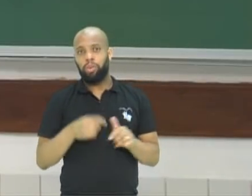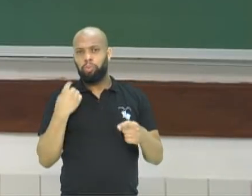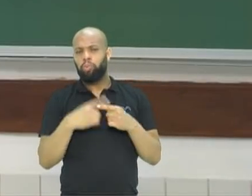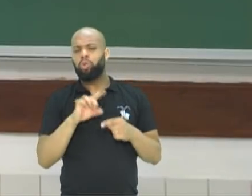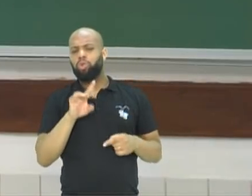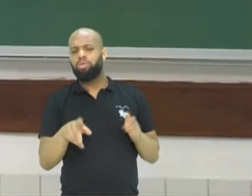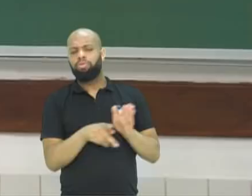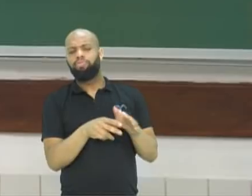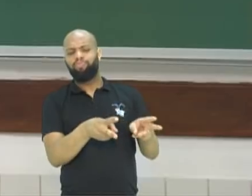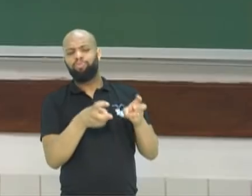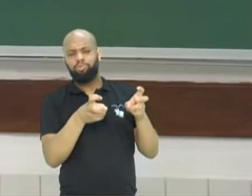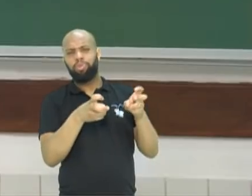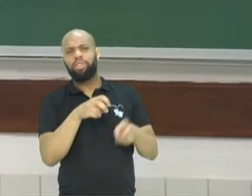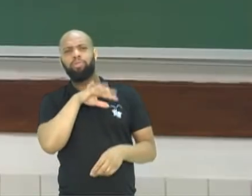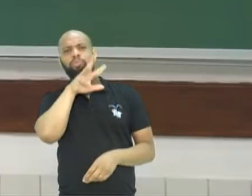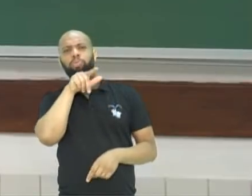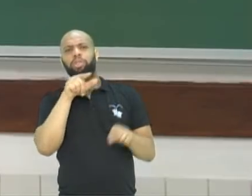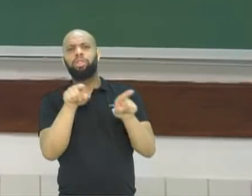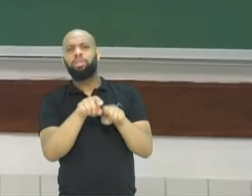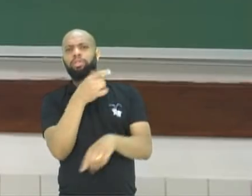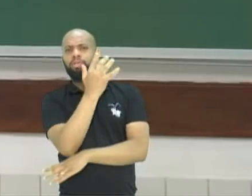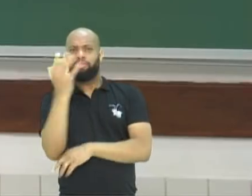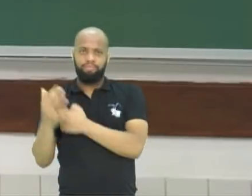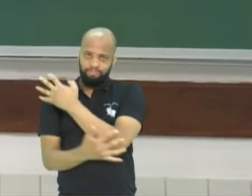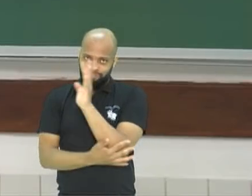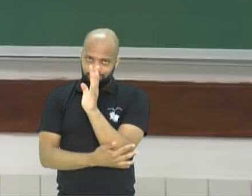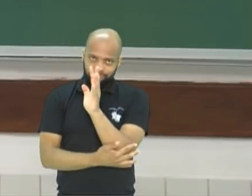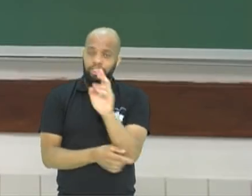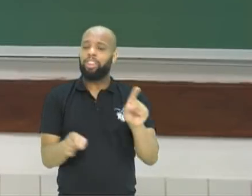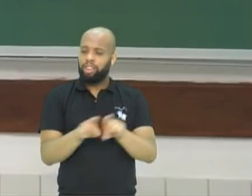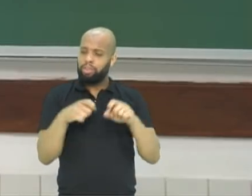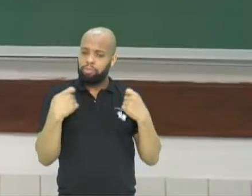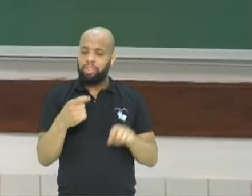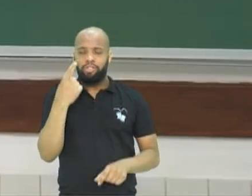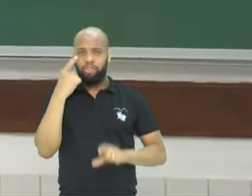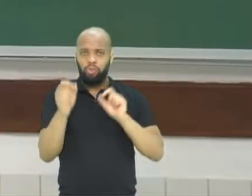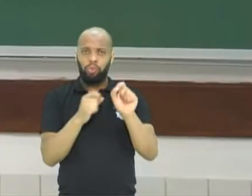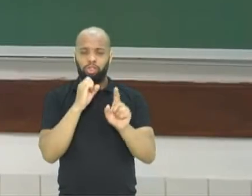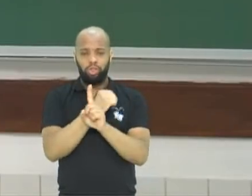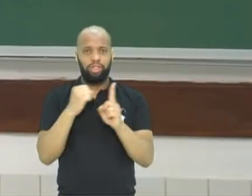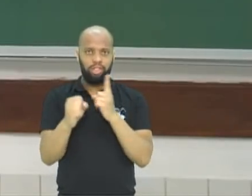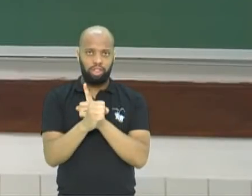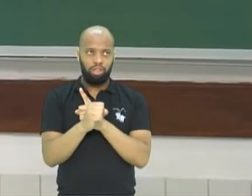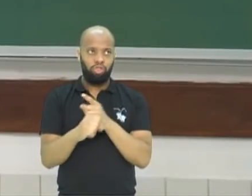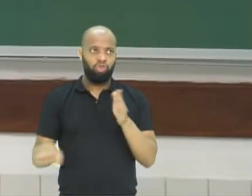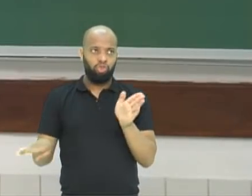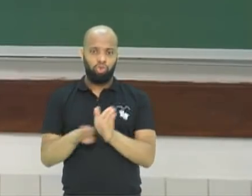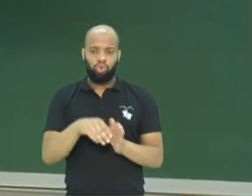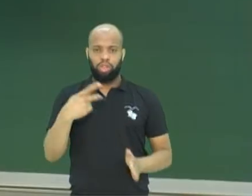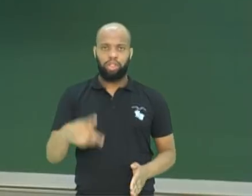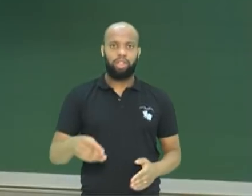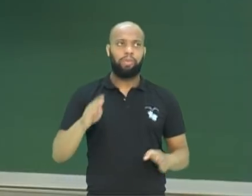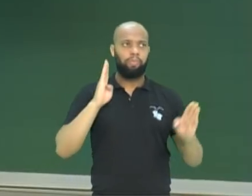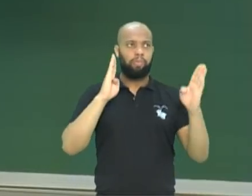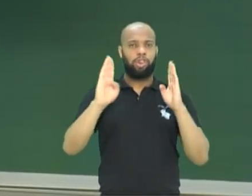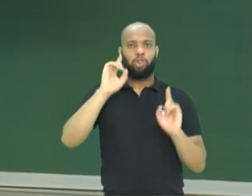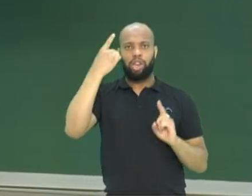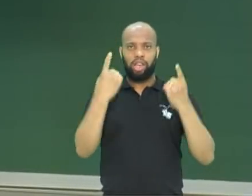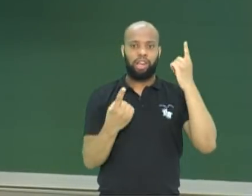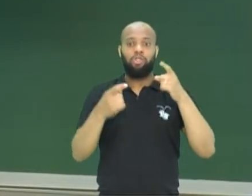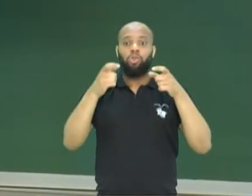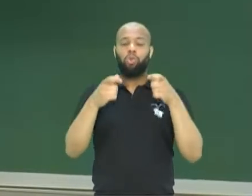observar a fauna e a flora, mas ele precisava ver os aspectos sociais onde ele estava. Ele chegou numa época de carnaval na